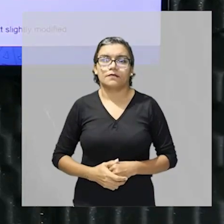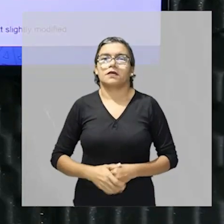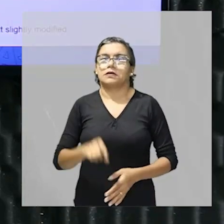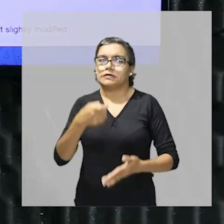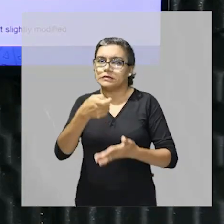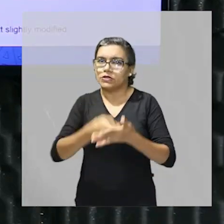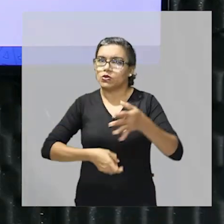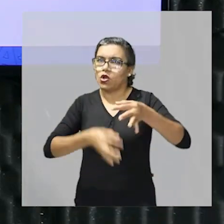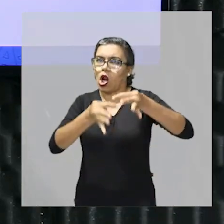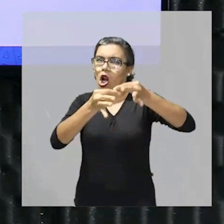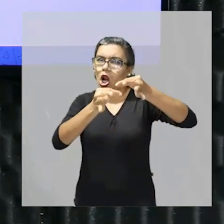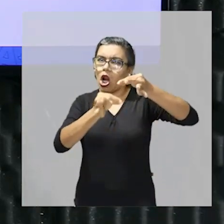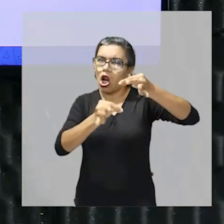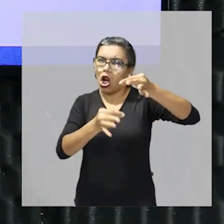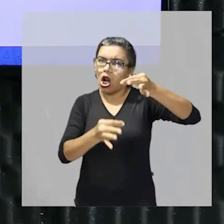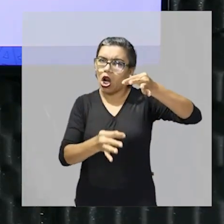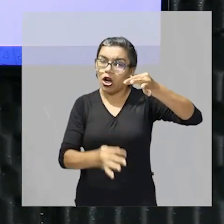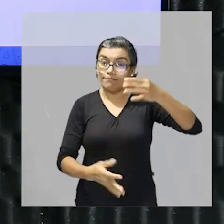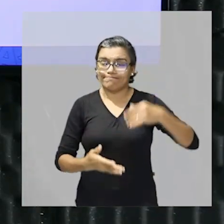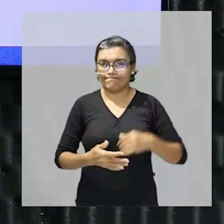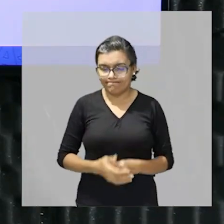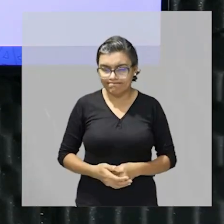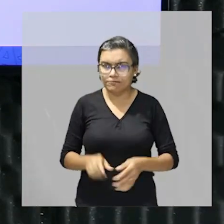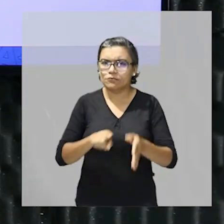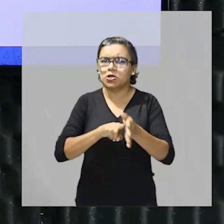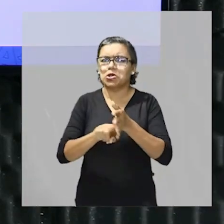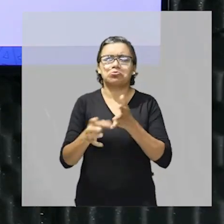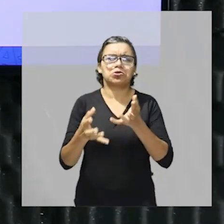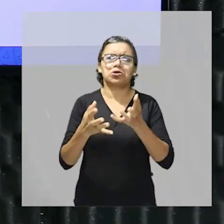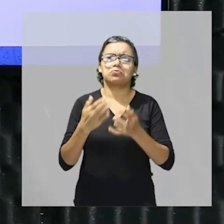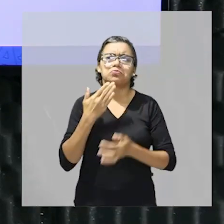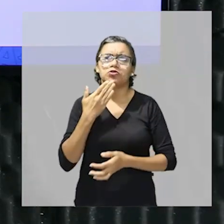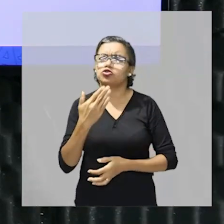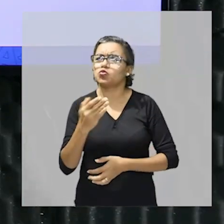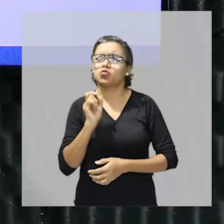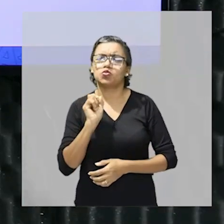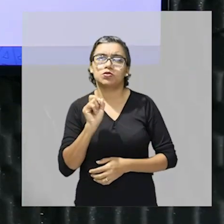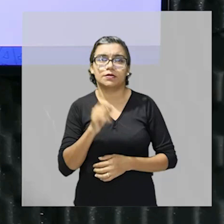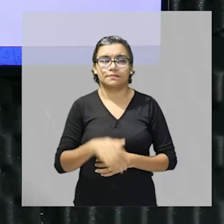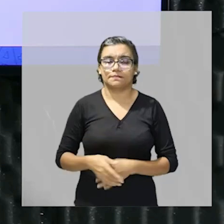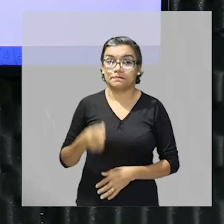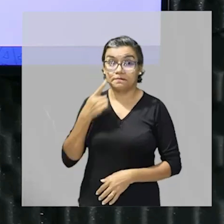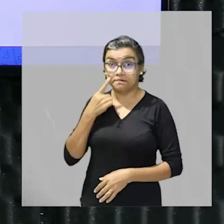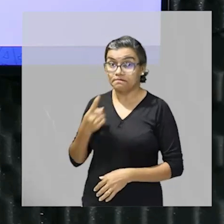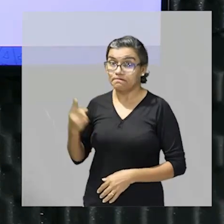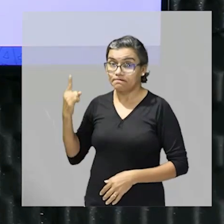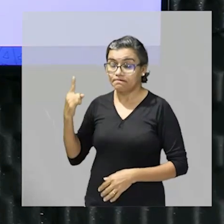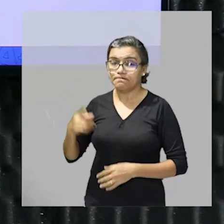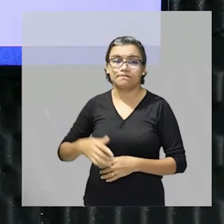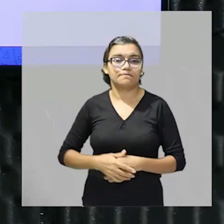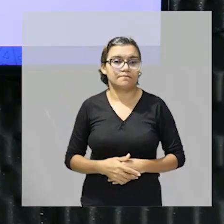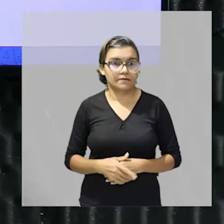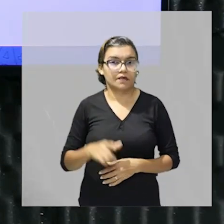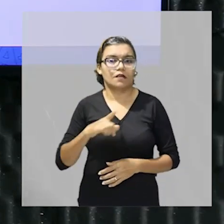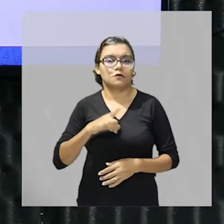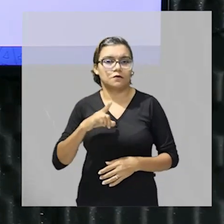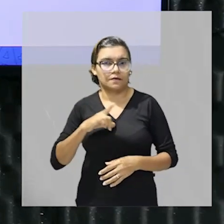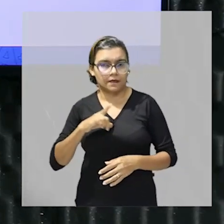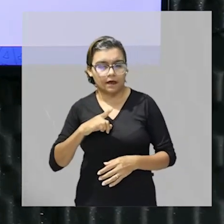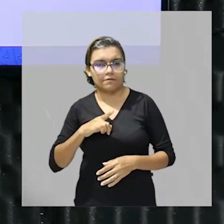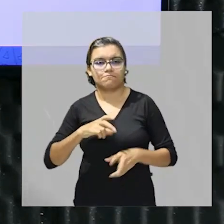muito extenso. O que a questão quer saber? In every subpart, em todas as subpartes,